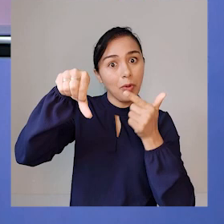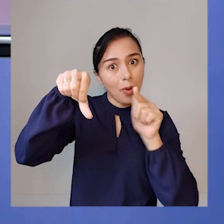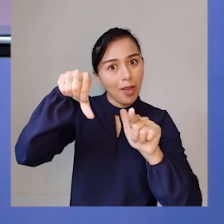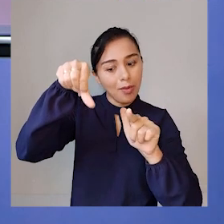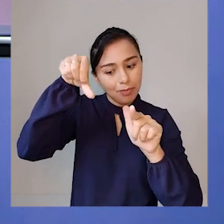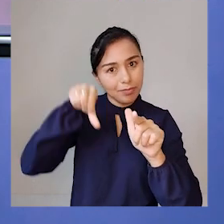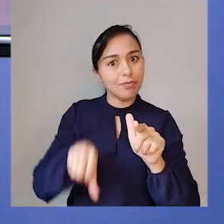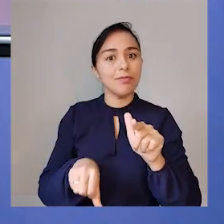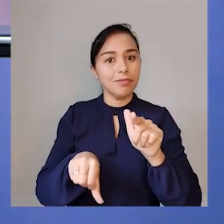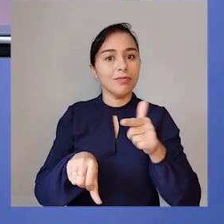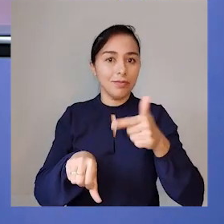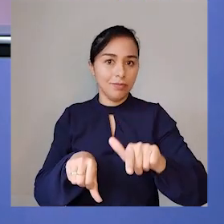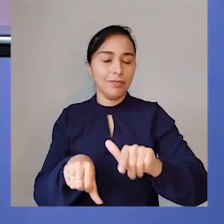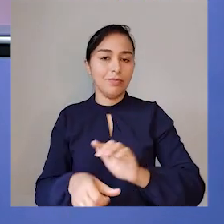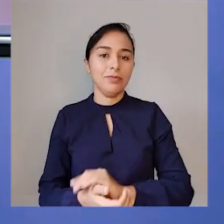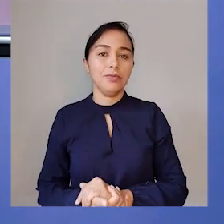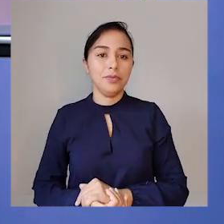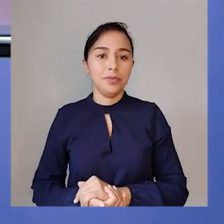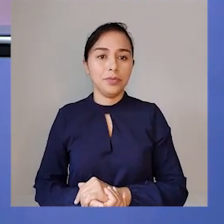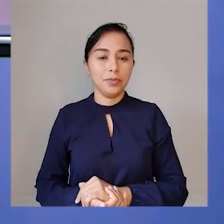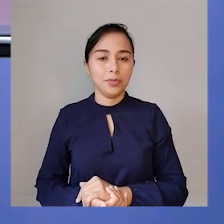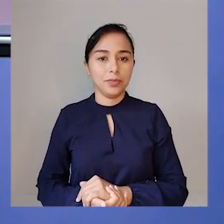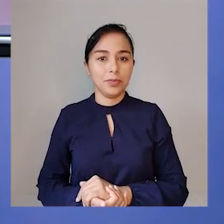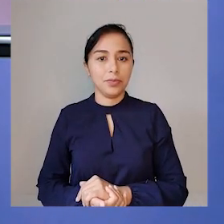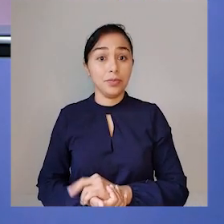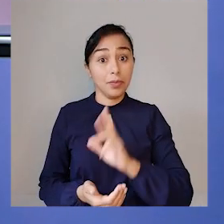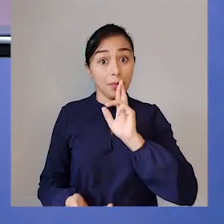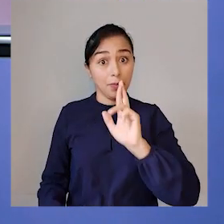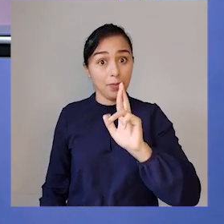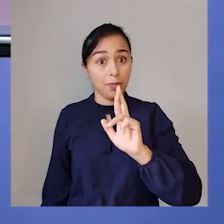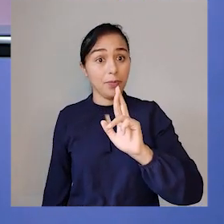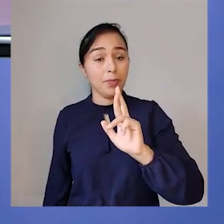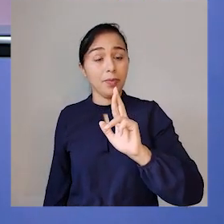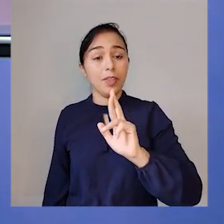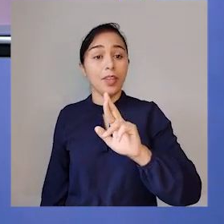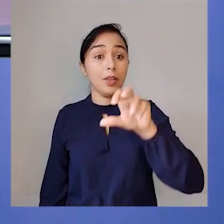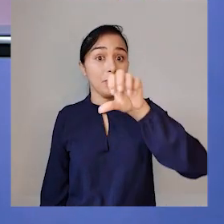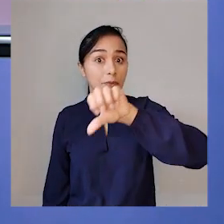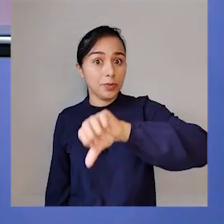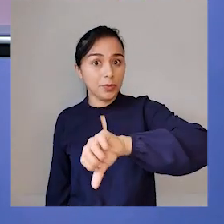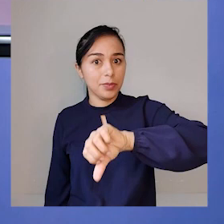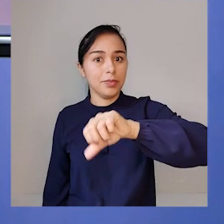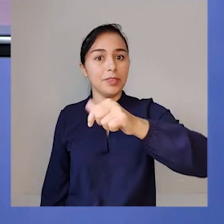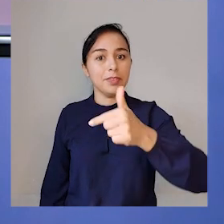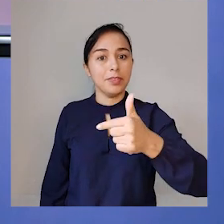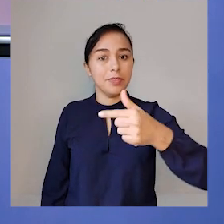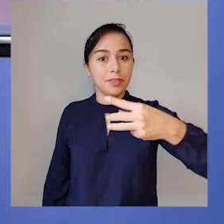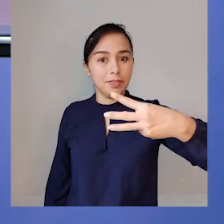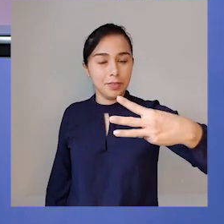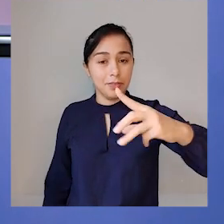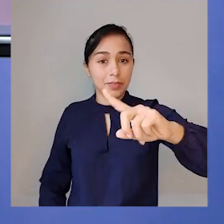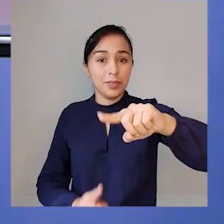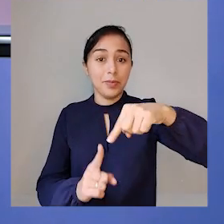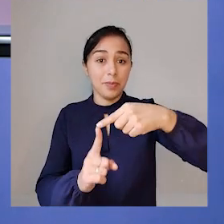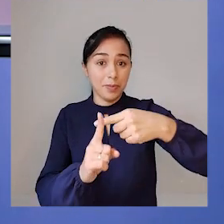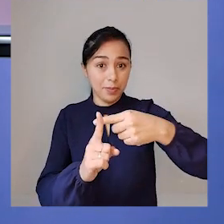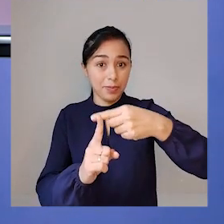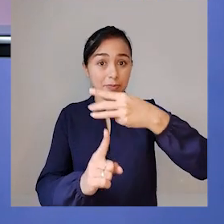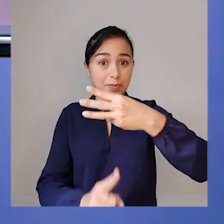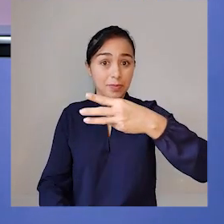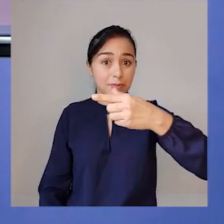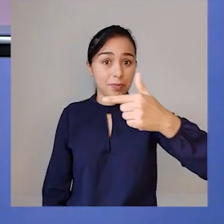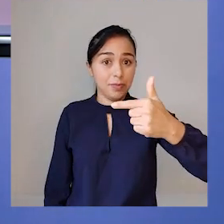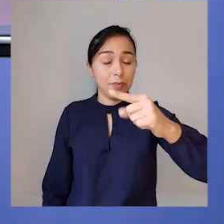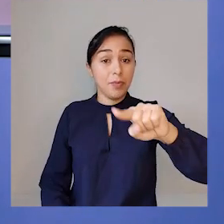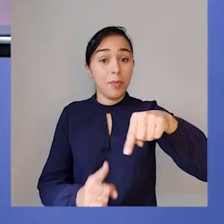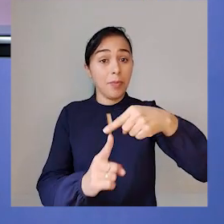no resultado. Então, o resultado da nossa adição, 923 mais 32 mais